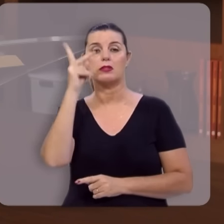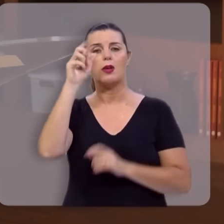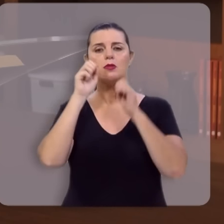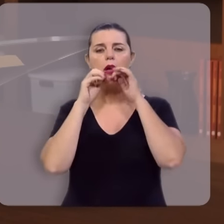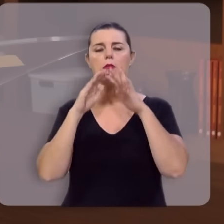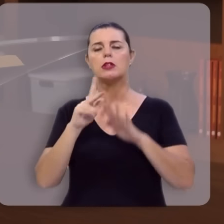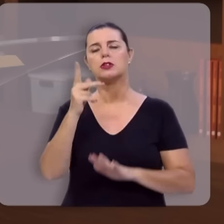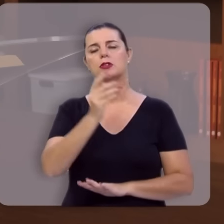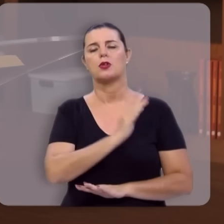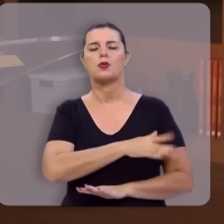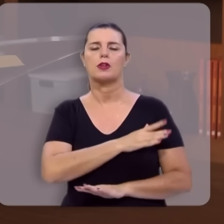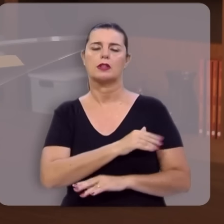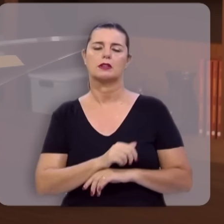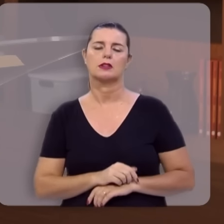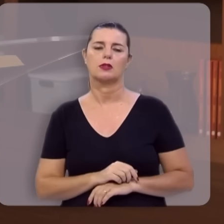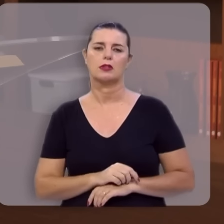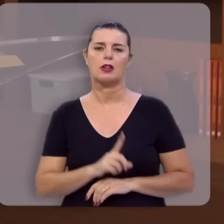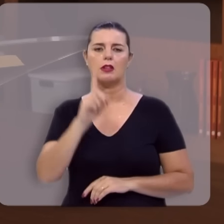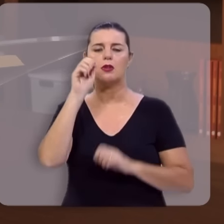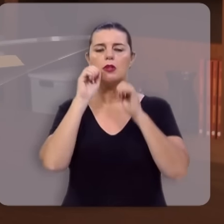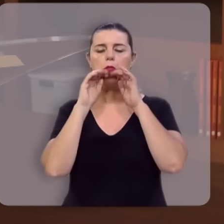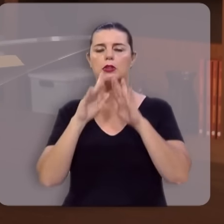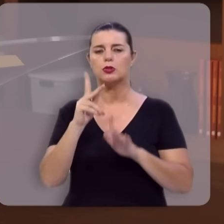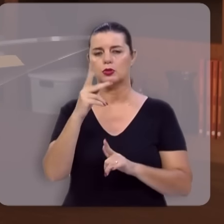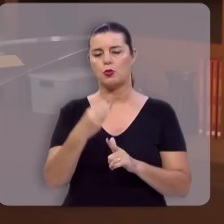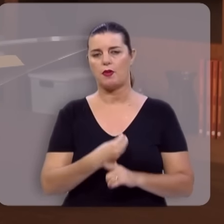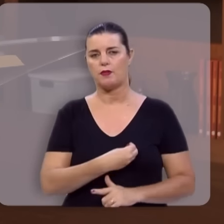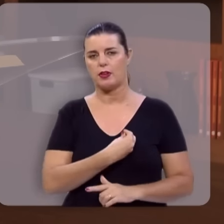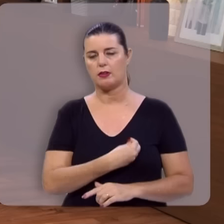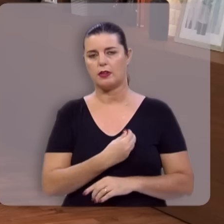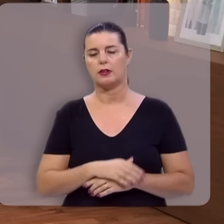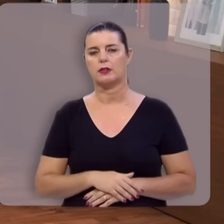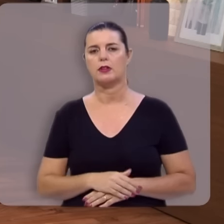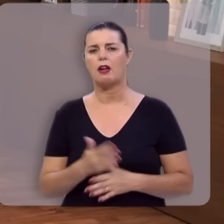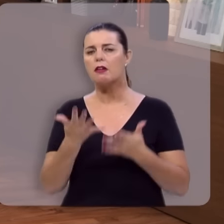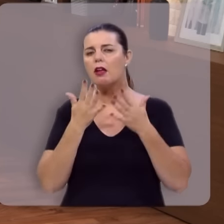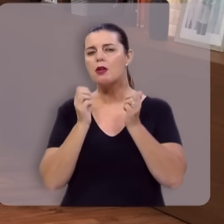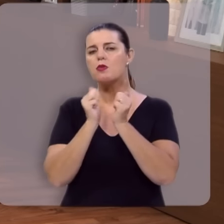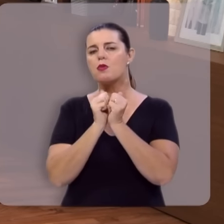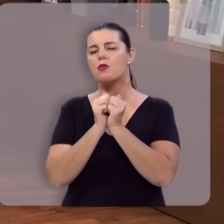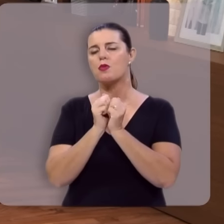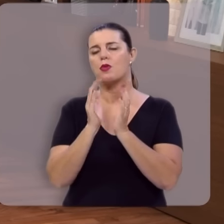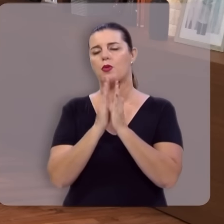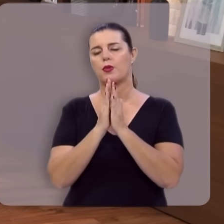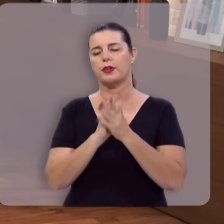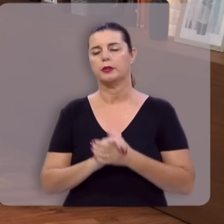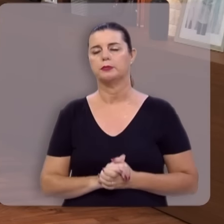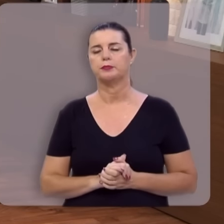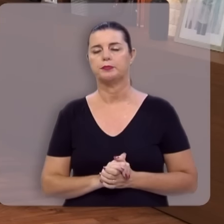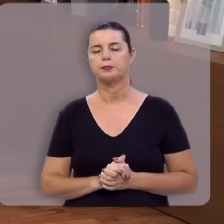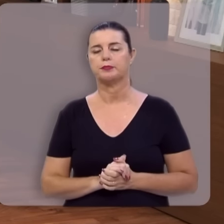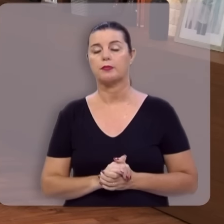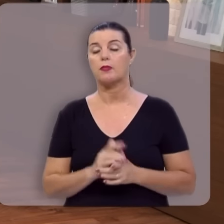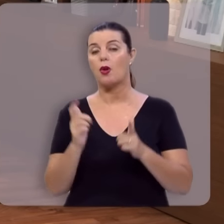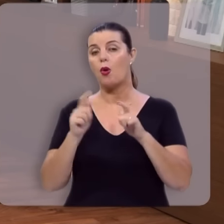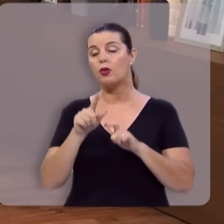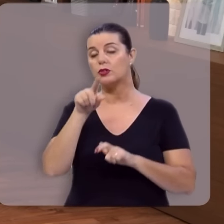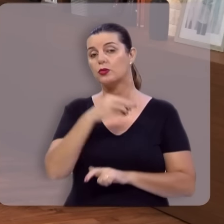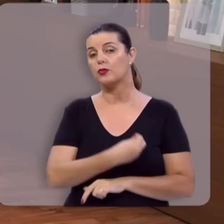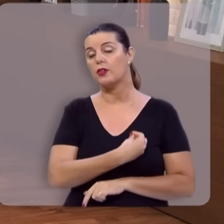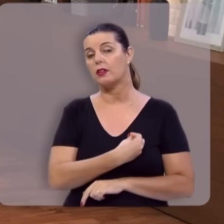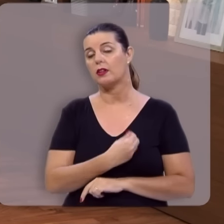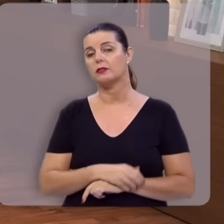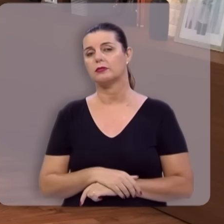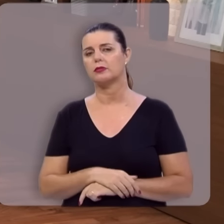Deus abençoe seu coração, que Deus abençoe sua vida. Eu quero orar por você. Onde você